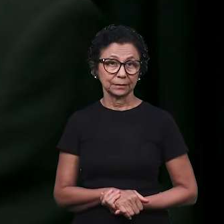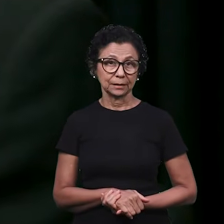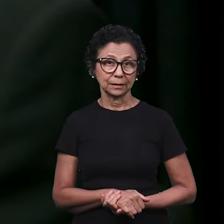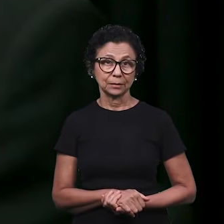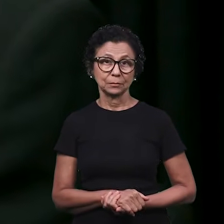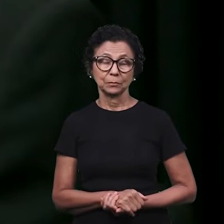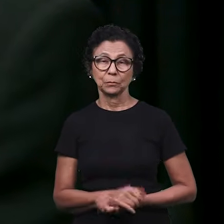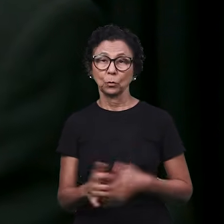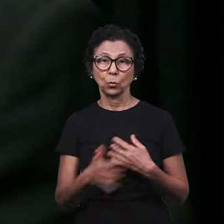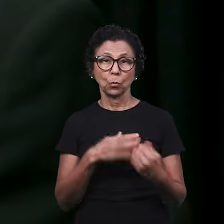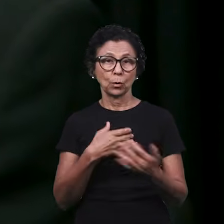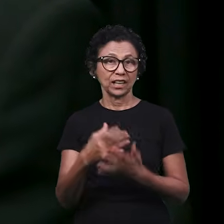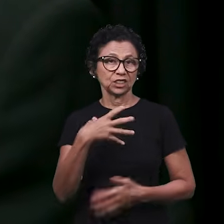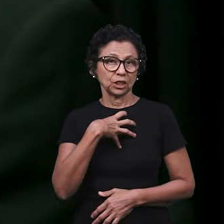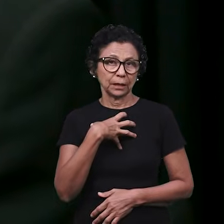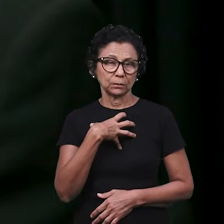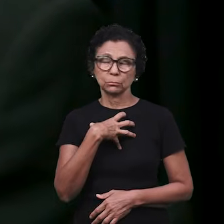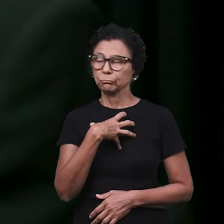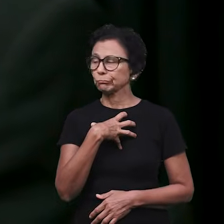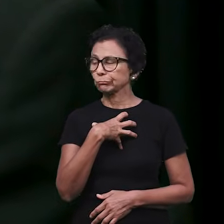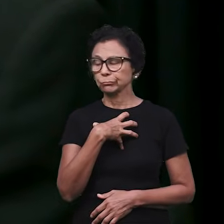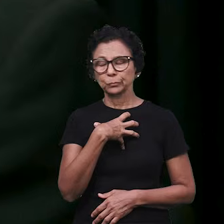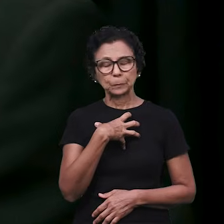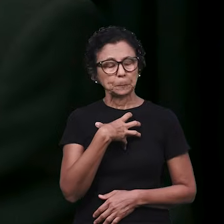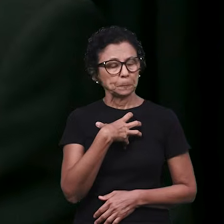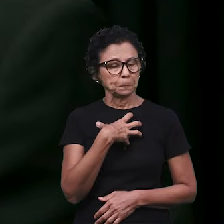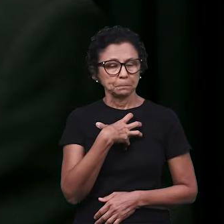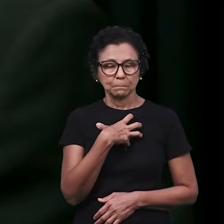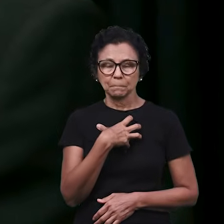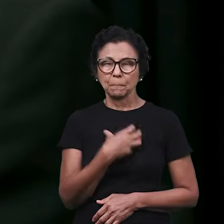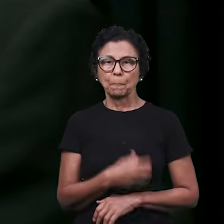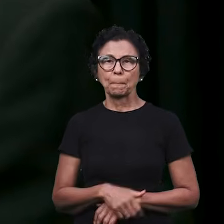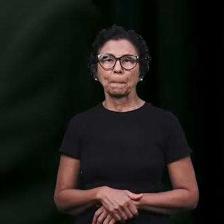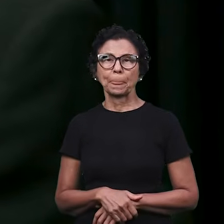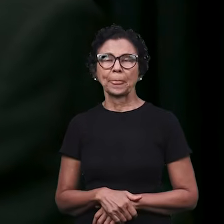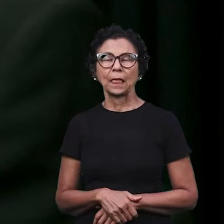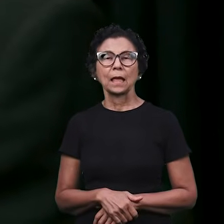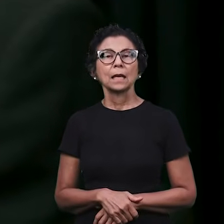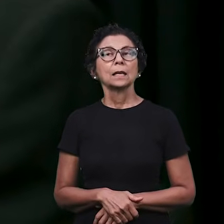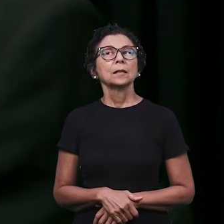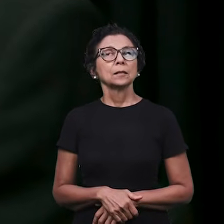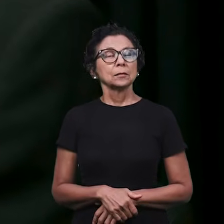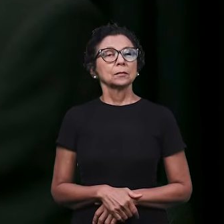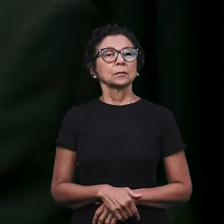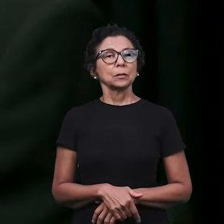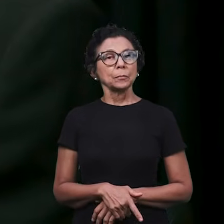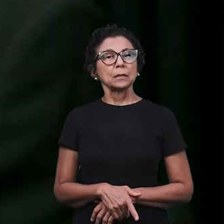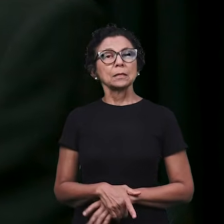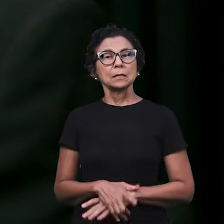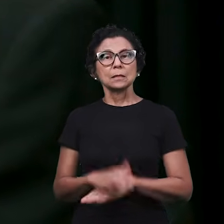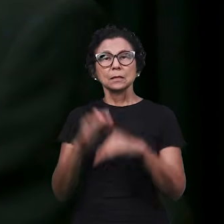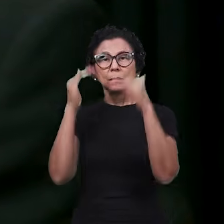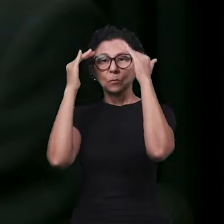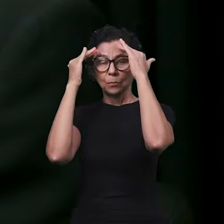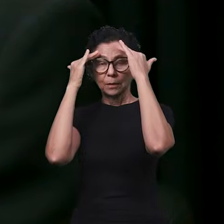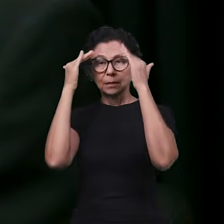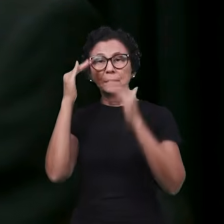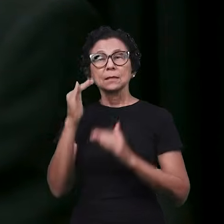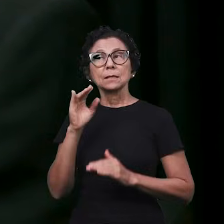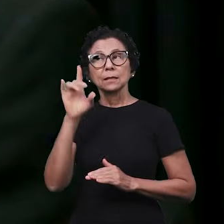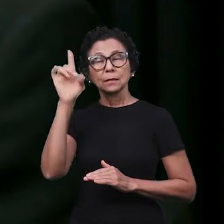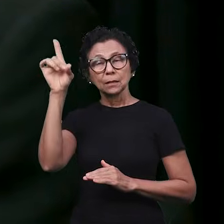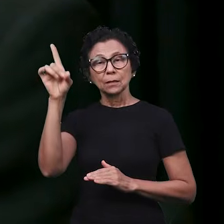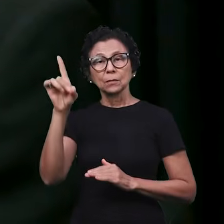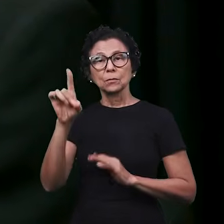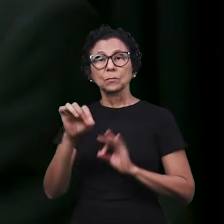maneira. Você tem que estar dentro daquilo que é o projeto de Deus para a sua vida,